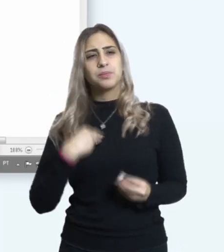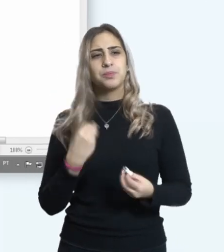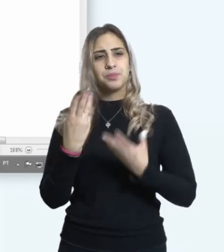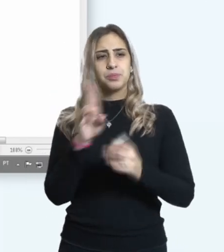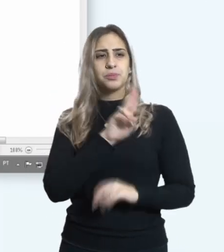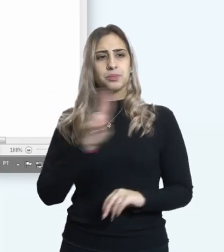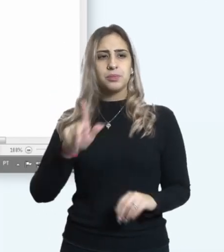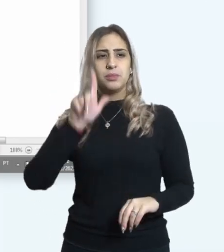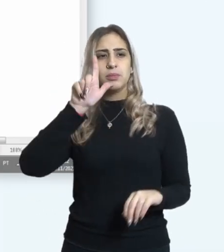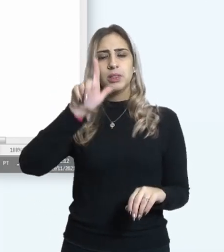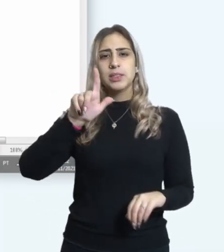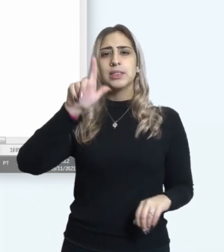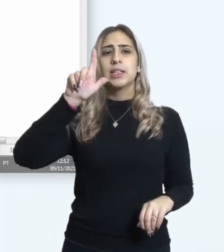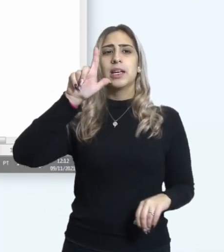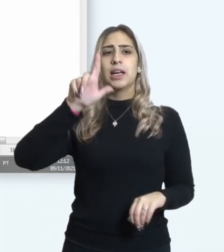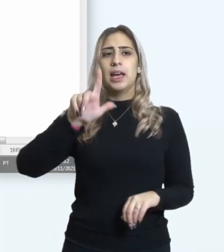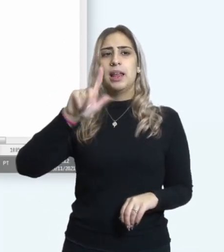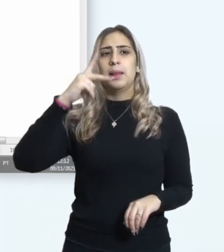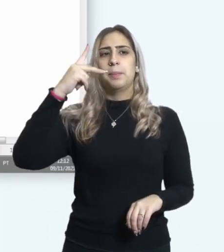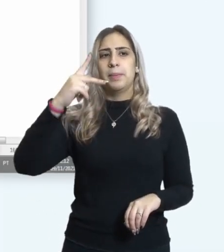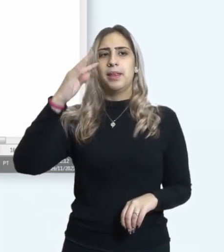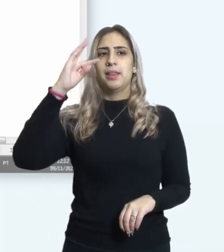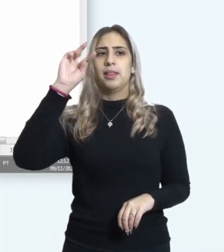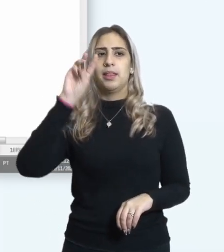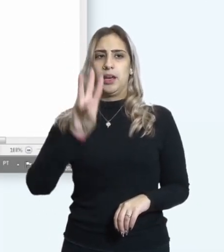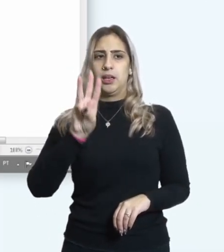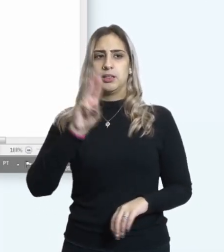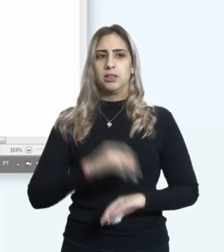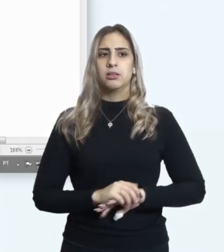de LP3.